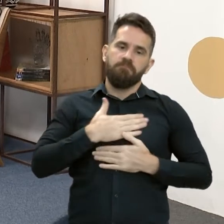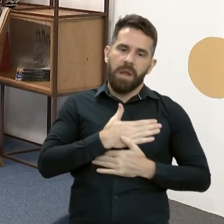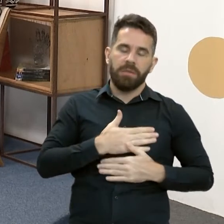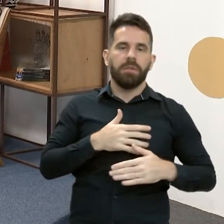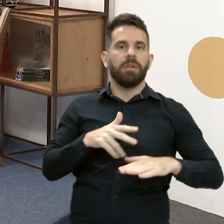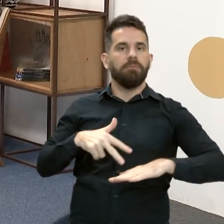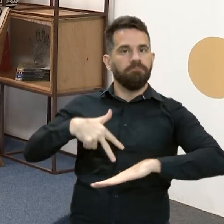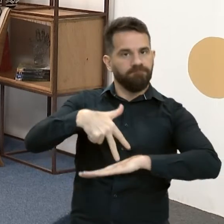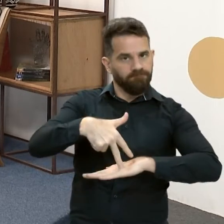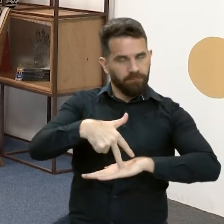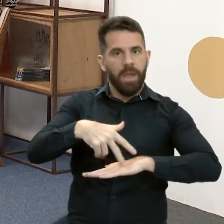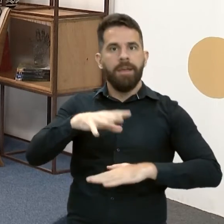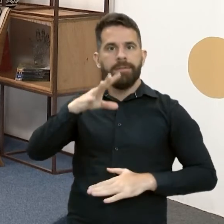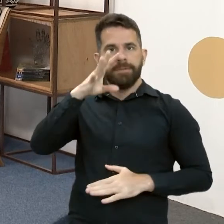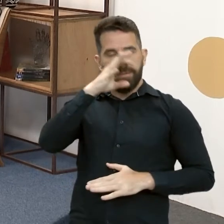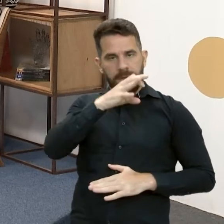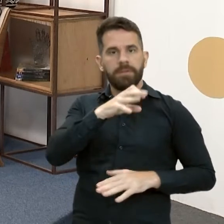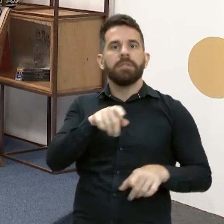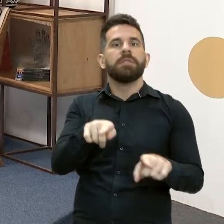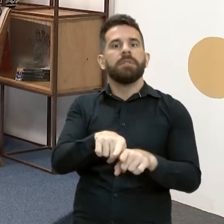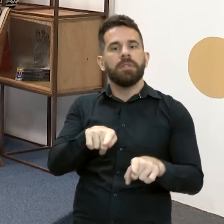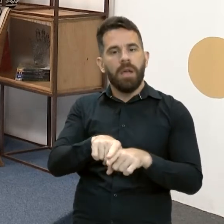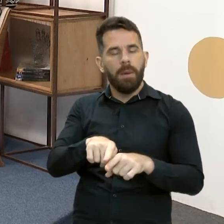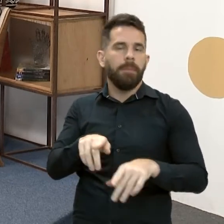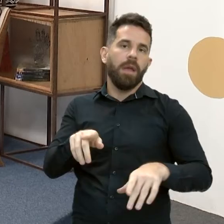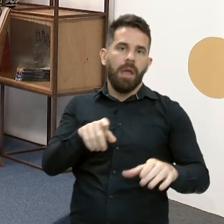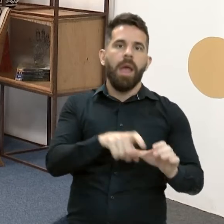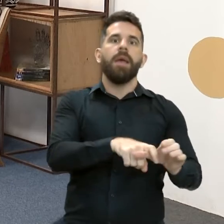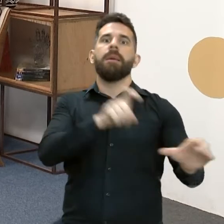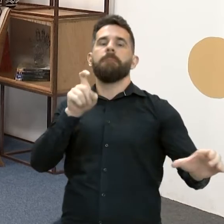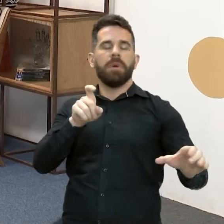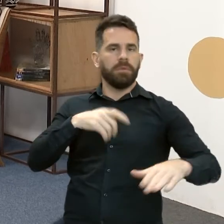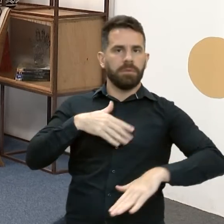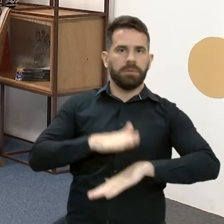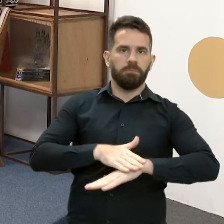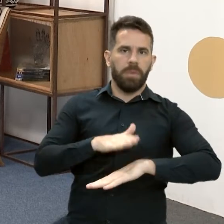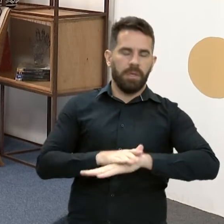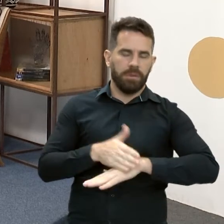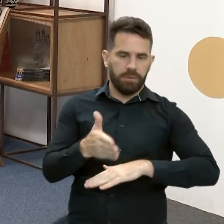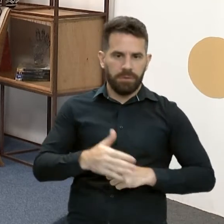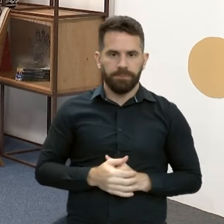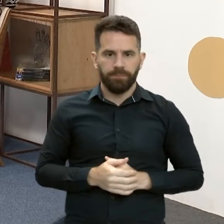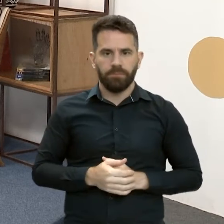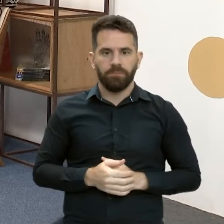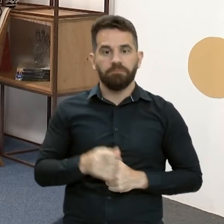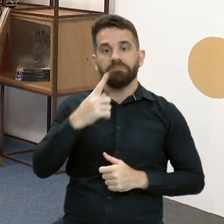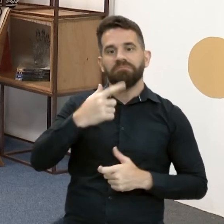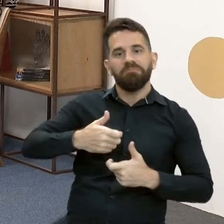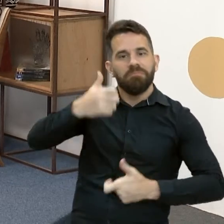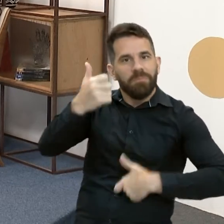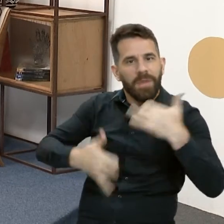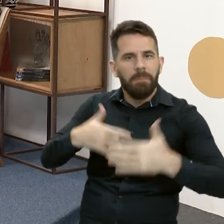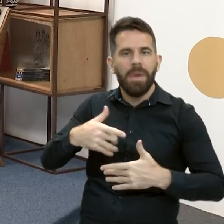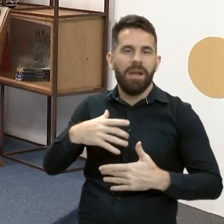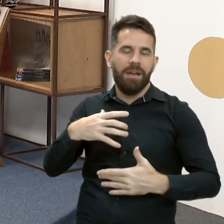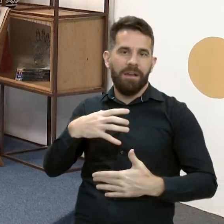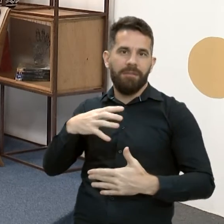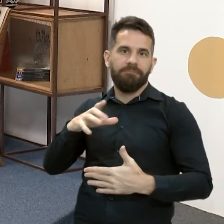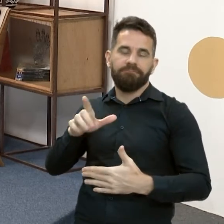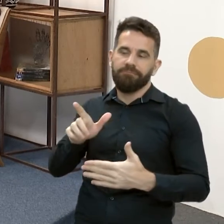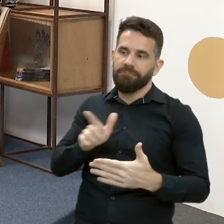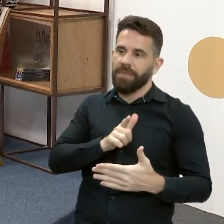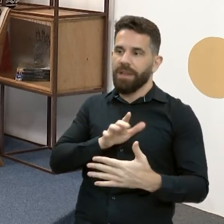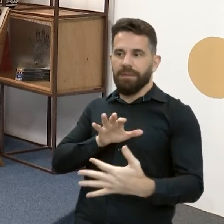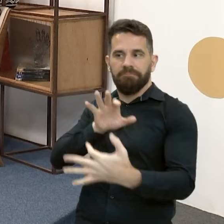é uma forma de emancipação. E falar de Cora, dessa grande cigarra cantadeira do Cerrado